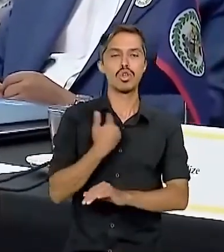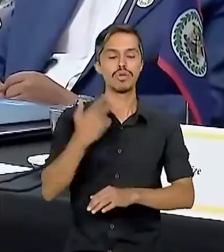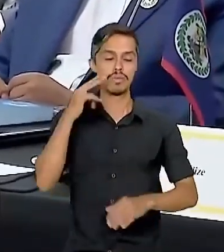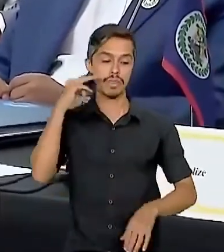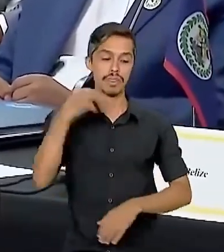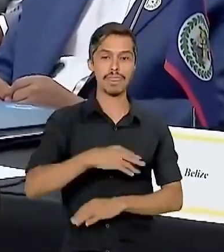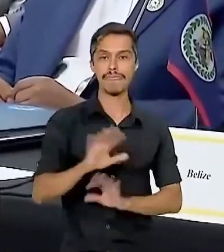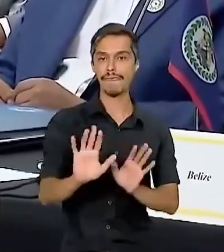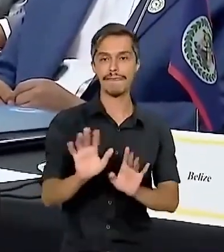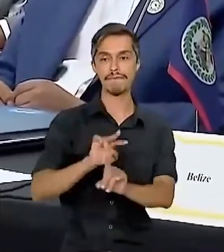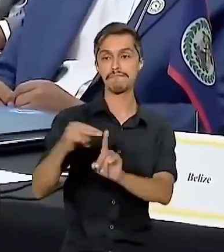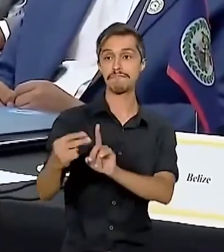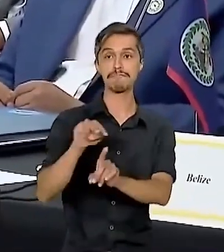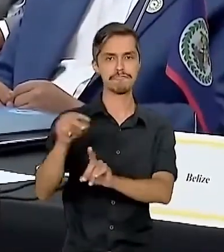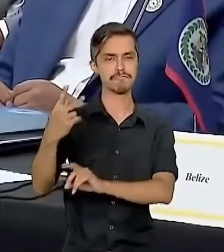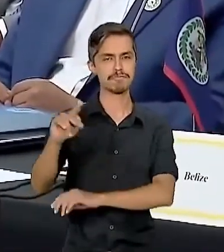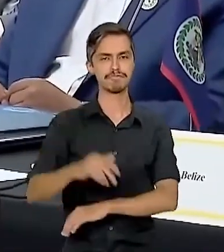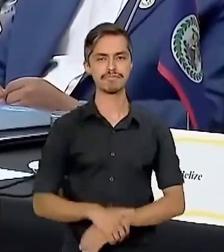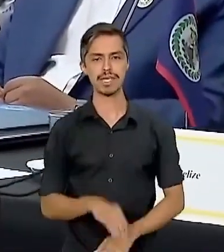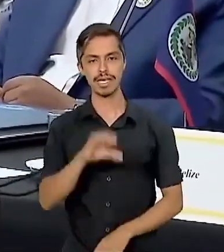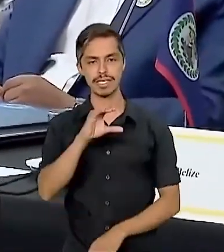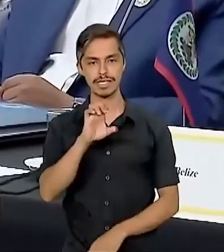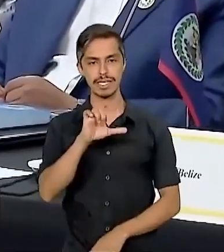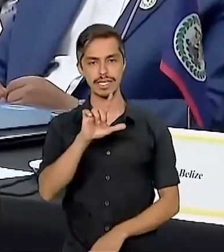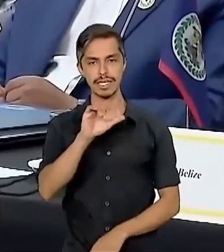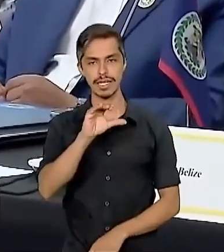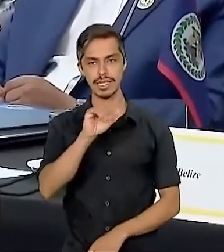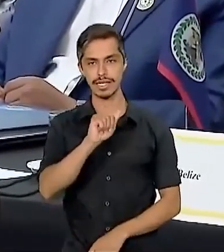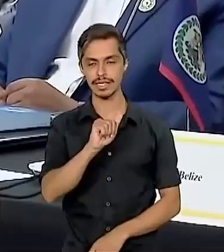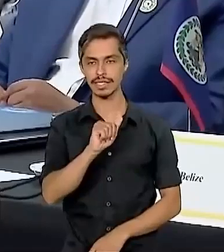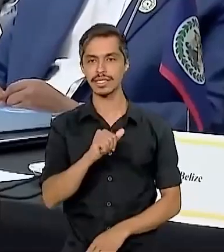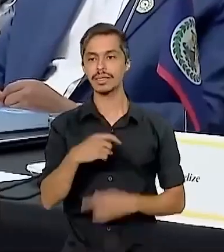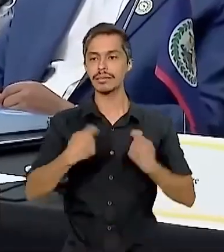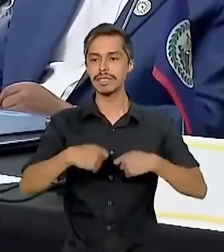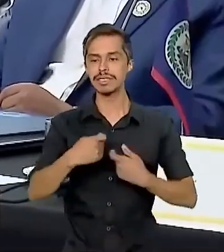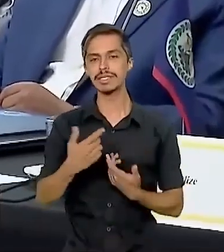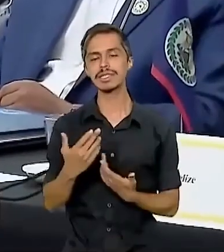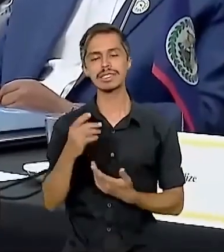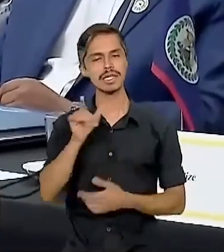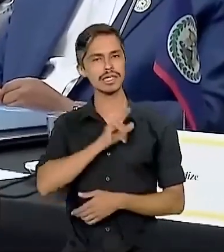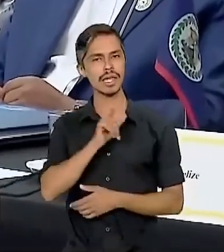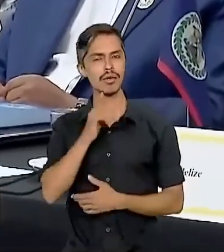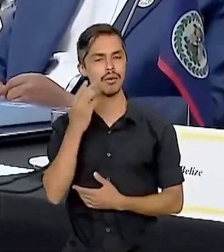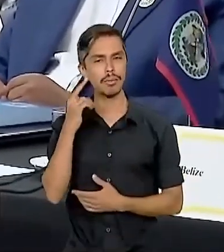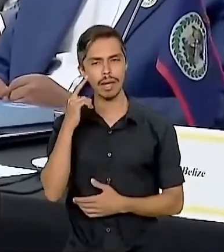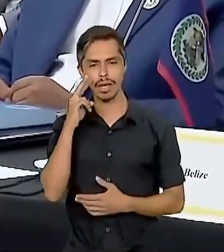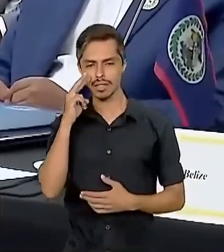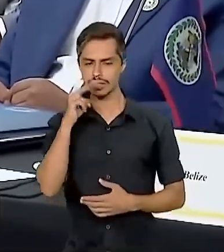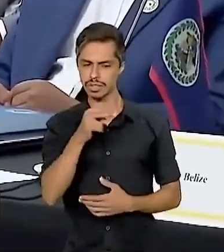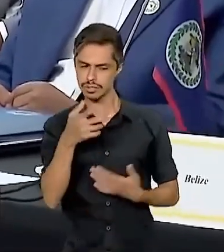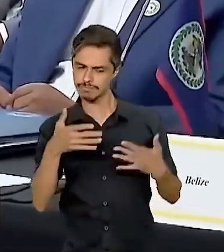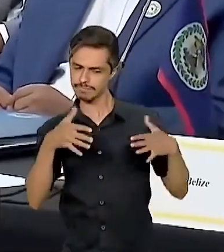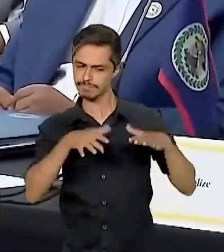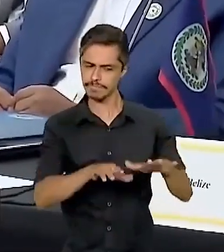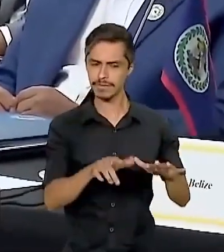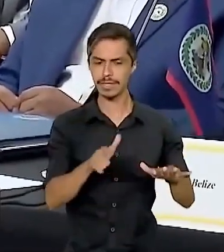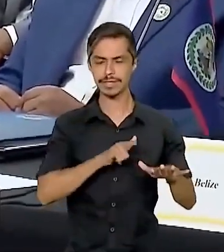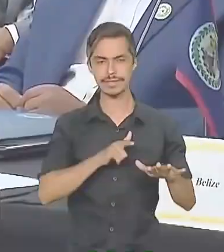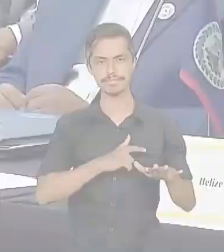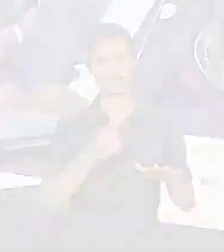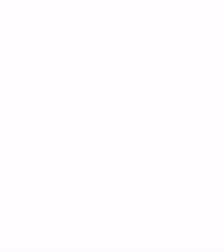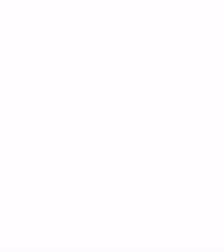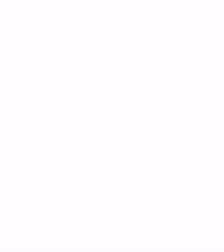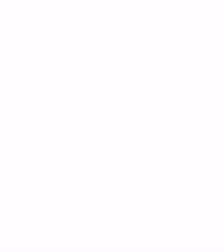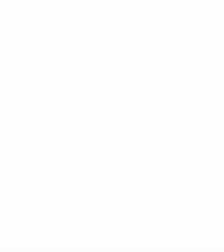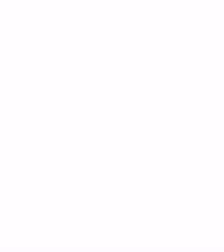proporciona essa possibilidade de pensar nossa inserção no mundo a partir das nossas agendas de interesse.